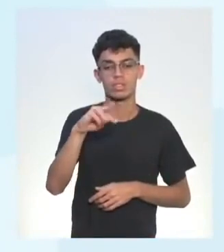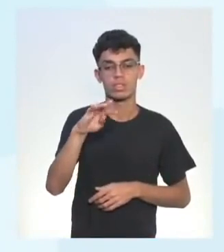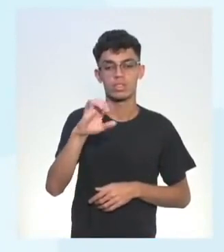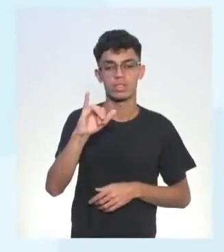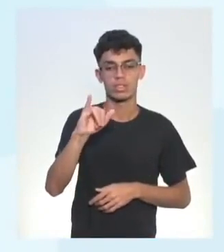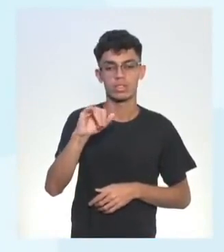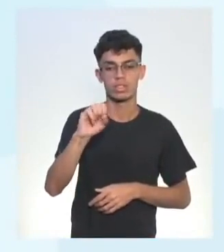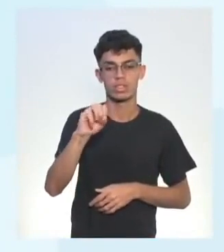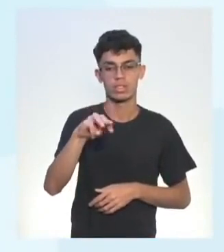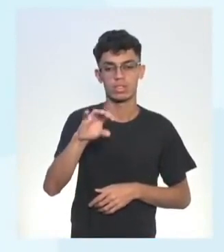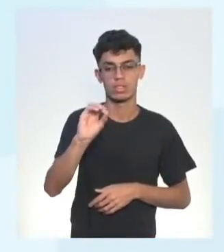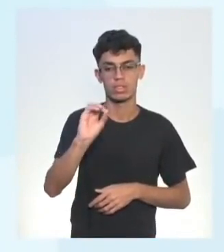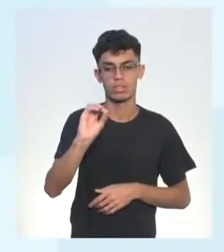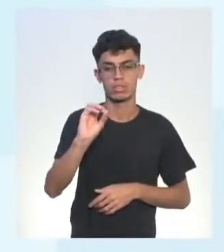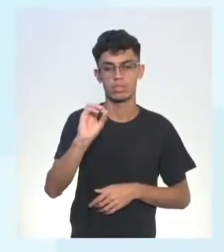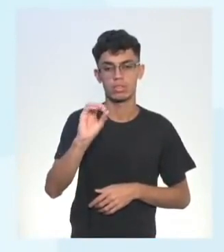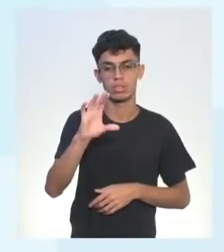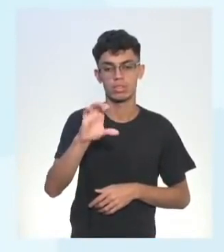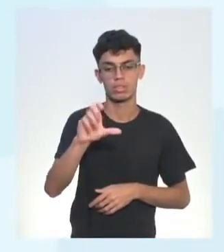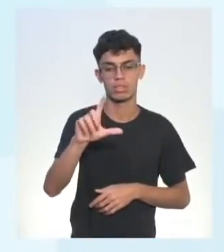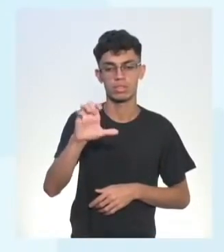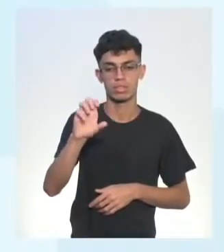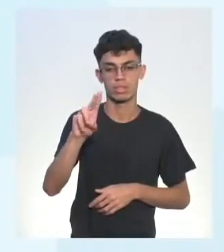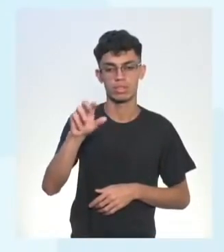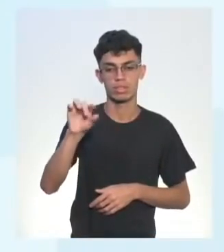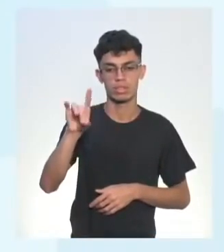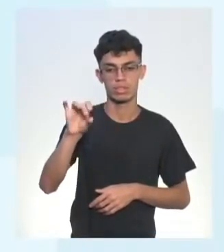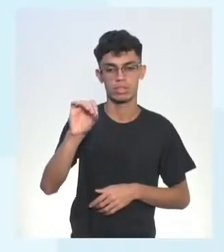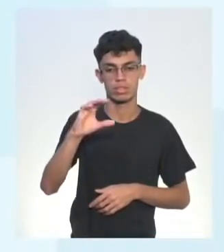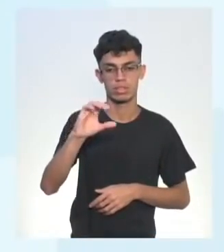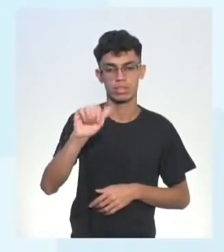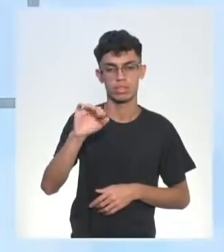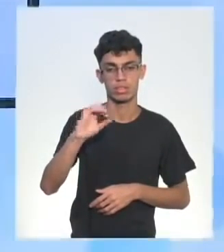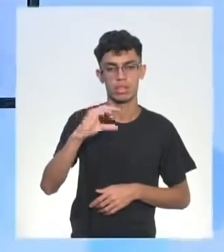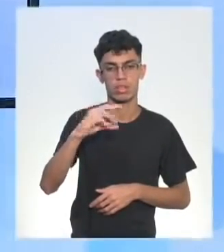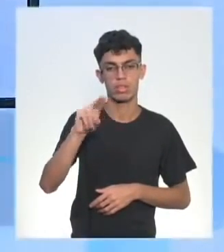cubo. Não se esqueça, então, que o expoente 3, ele significa volume de um cubo.